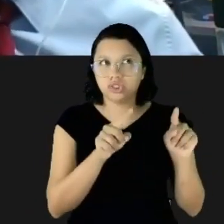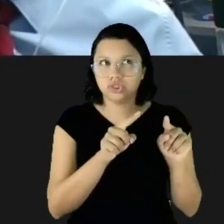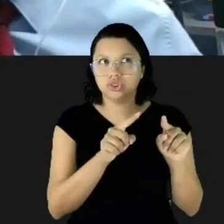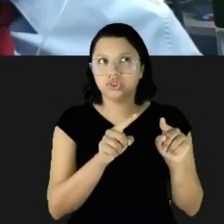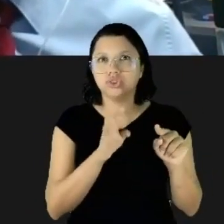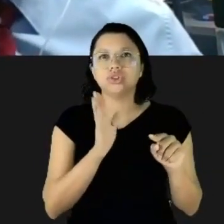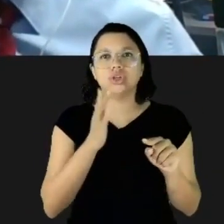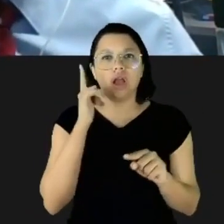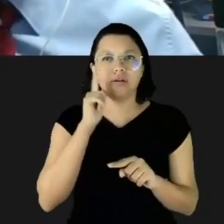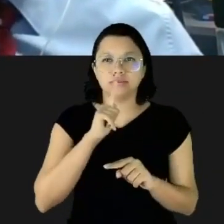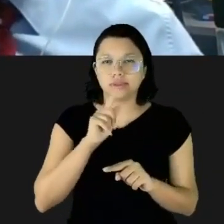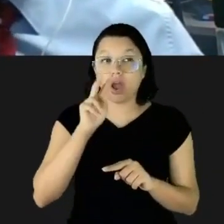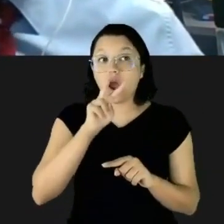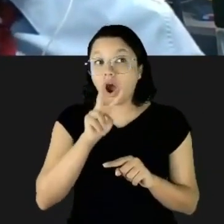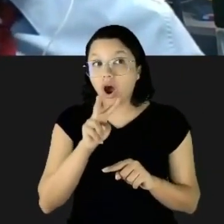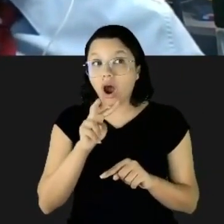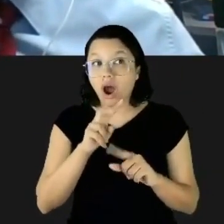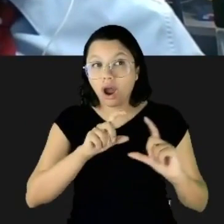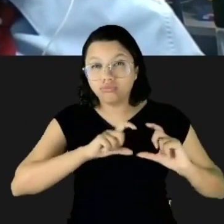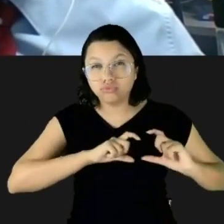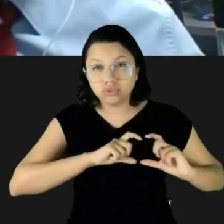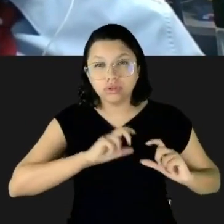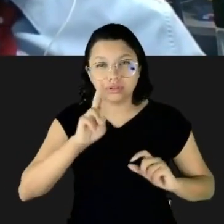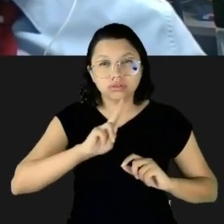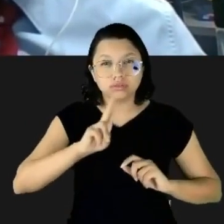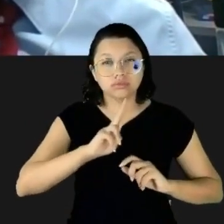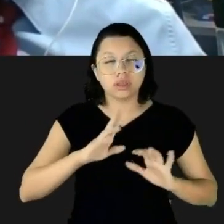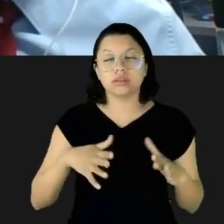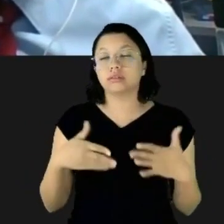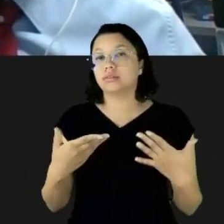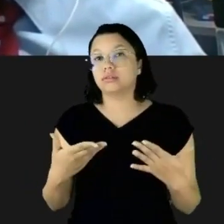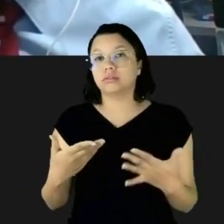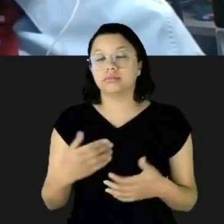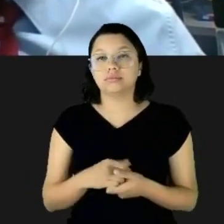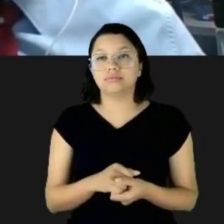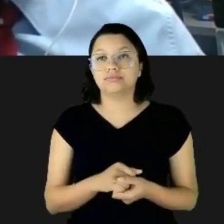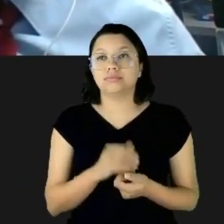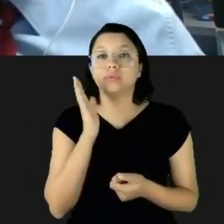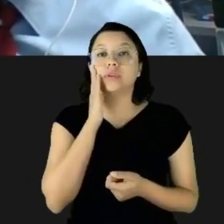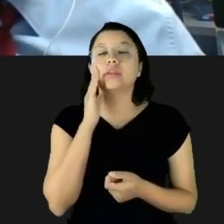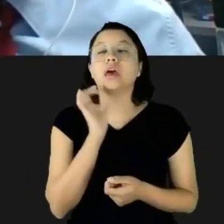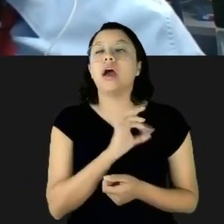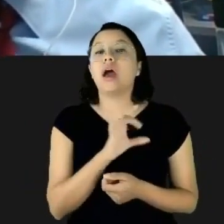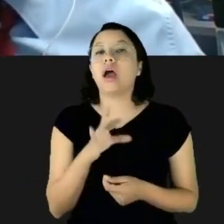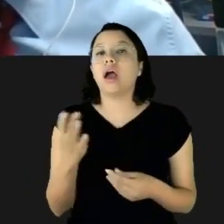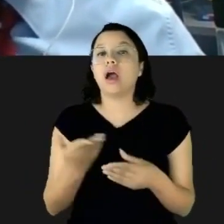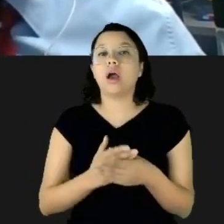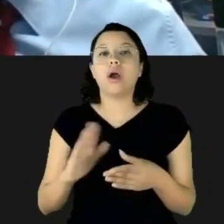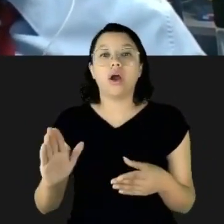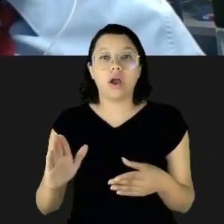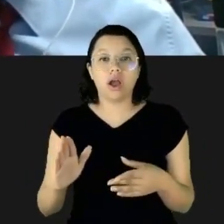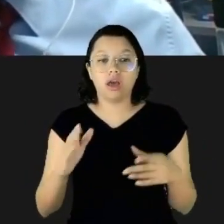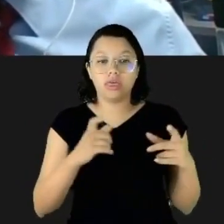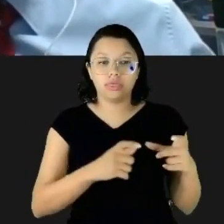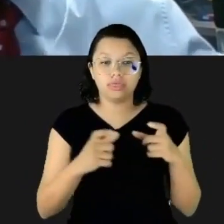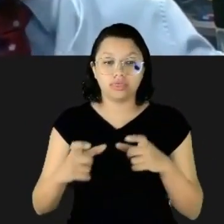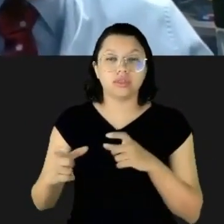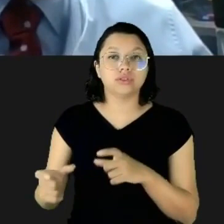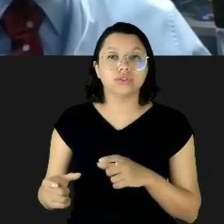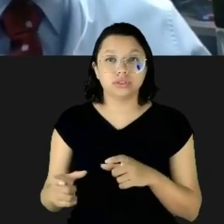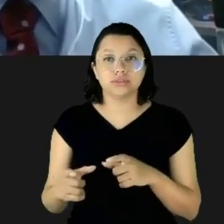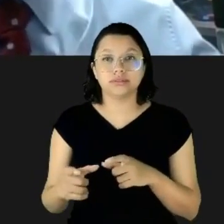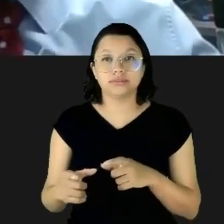estão sendo utilizadas ou não, então você sabe o que cada processo, uma etiqueta, tiver, se não tiver